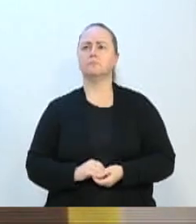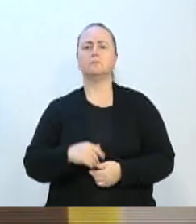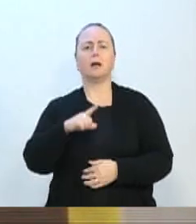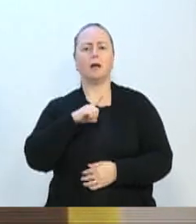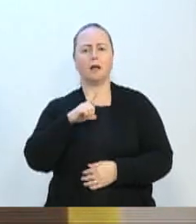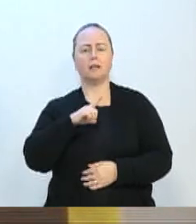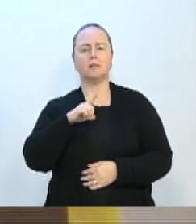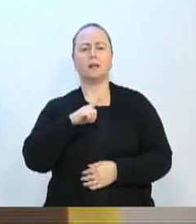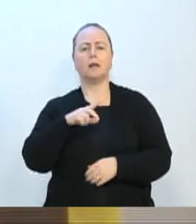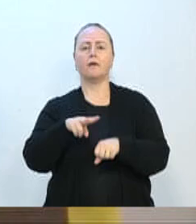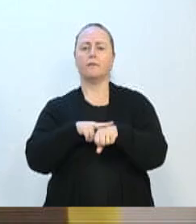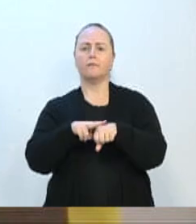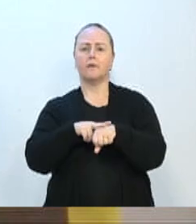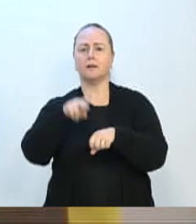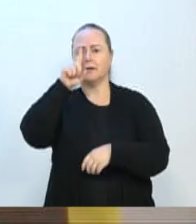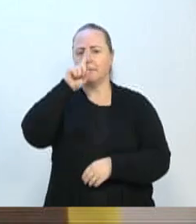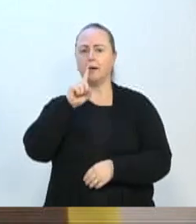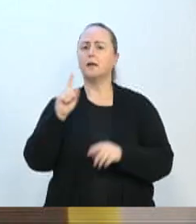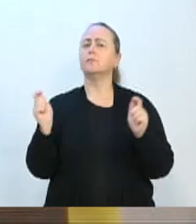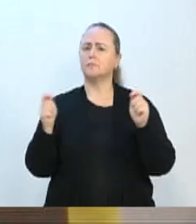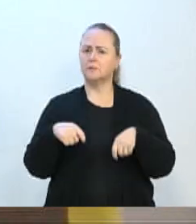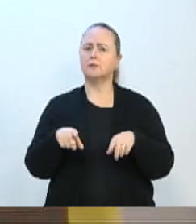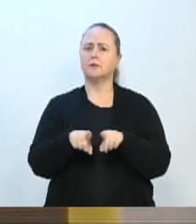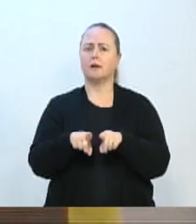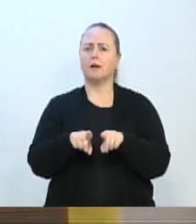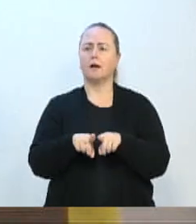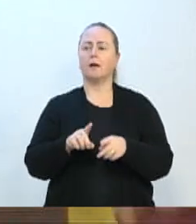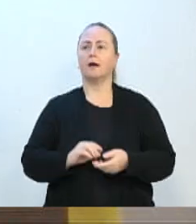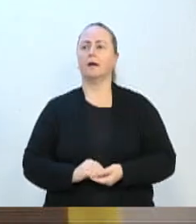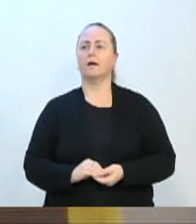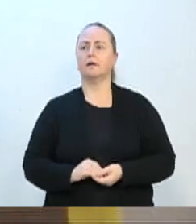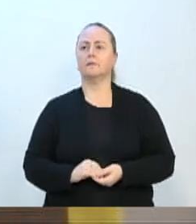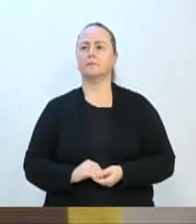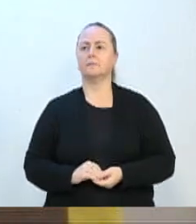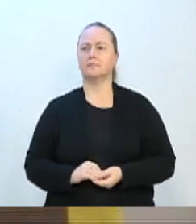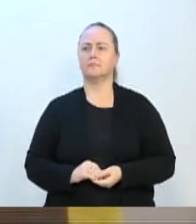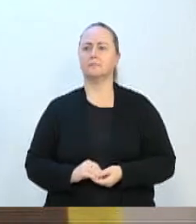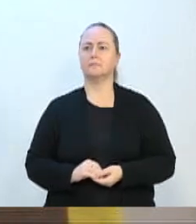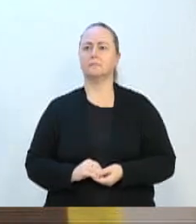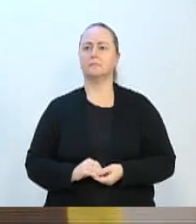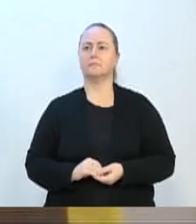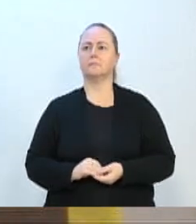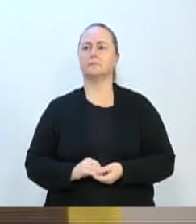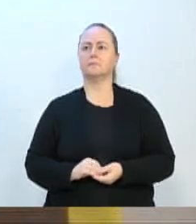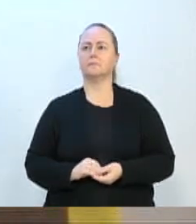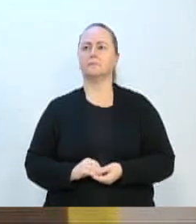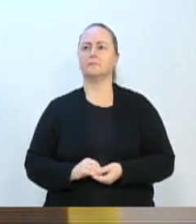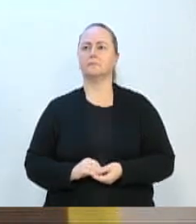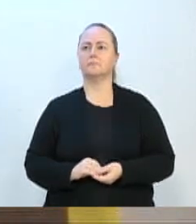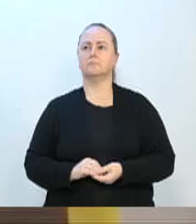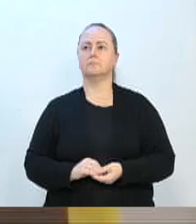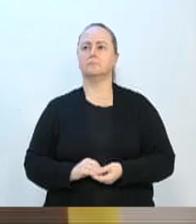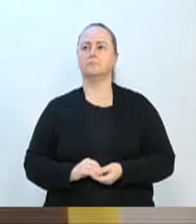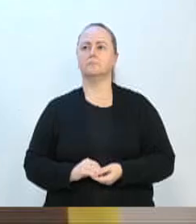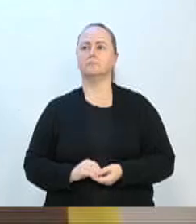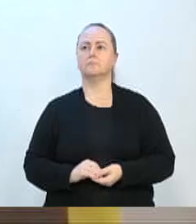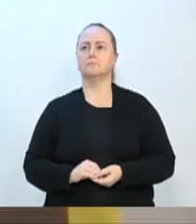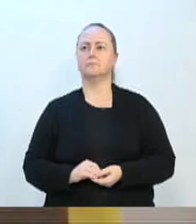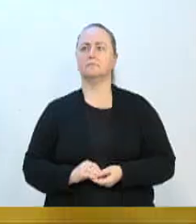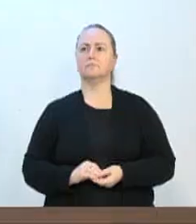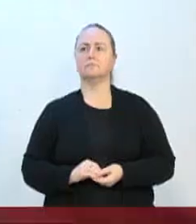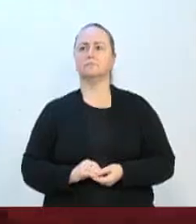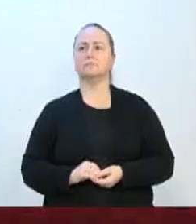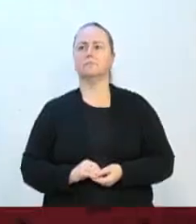Podia colocar essa aqui que é verde amarelo olha aqui ó podia usar essa essa aqui